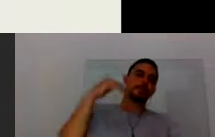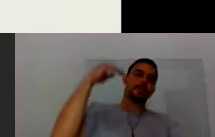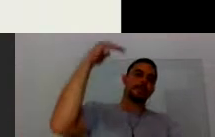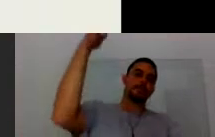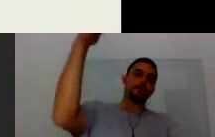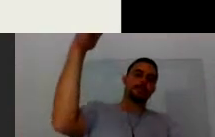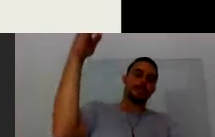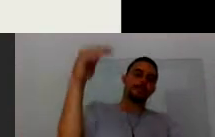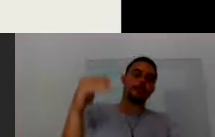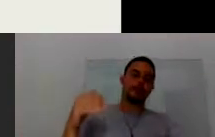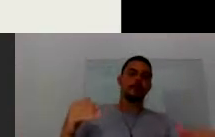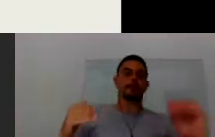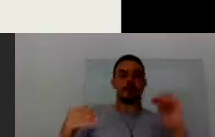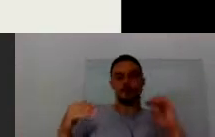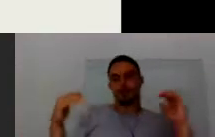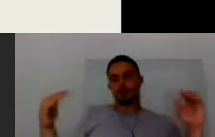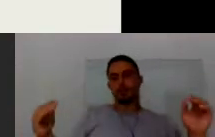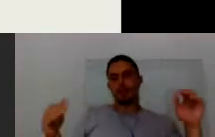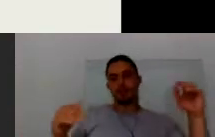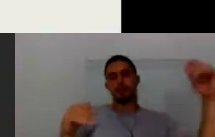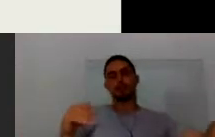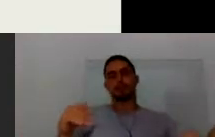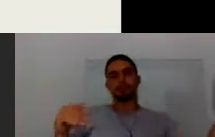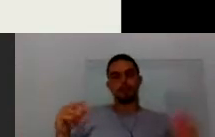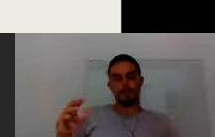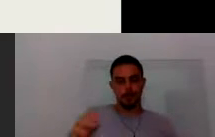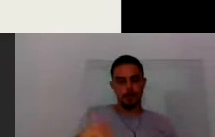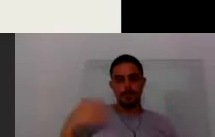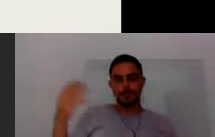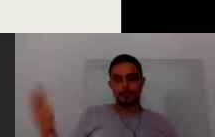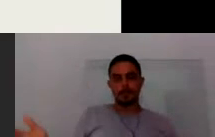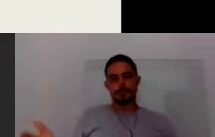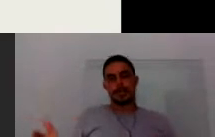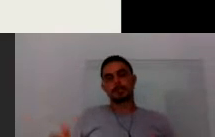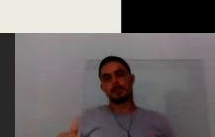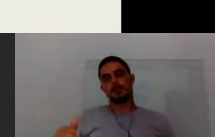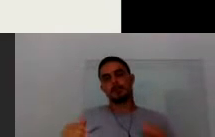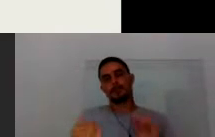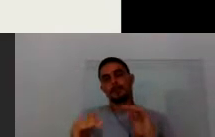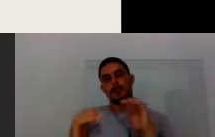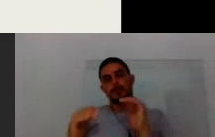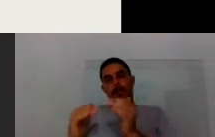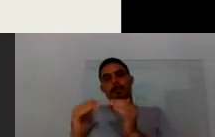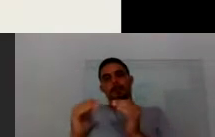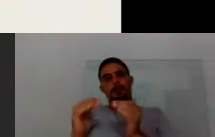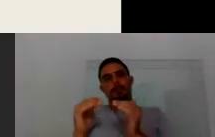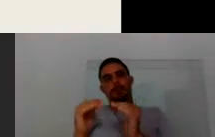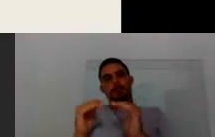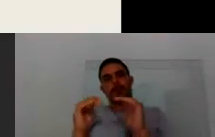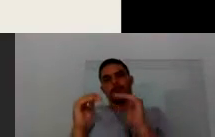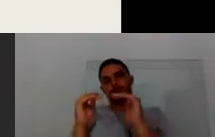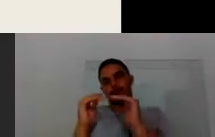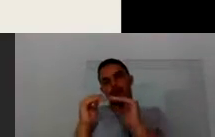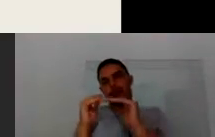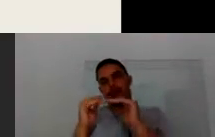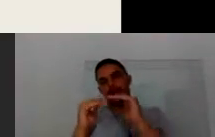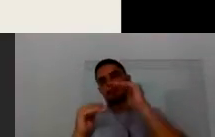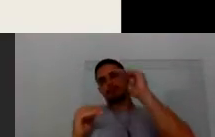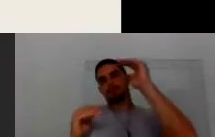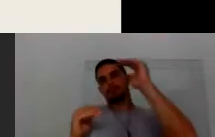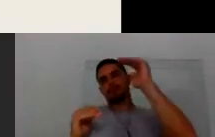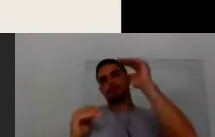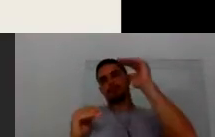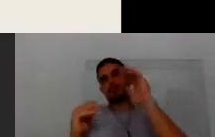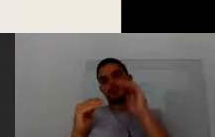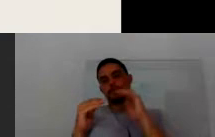precisa estar acima da capacidade de campo. Lembra que eu comentei sobre ponto de murcha permanente, capacidade de campo? Então o que a gente precisa ter? A gente precisa ter